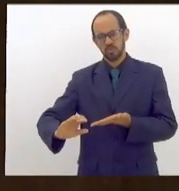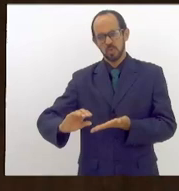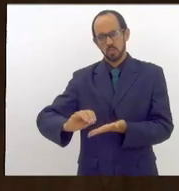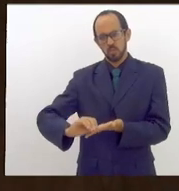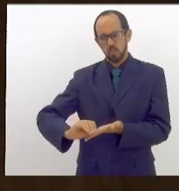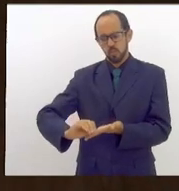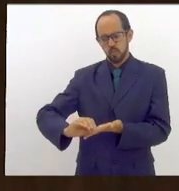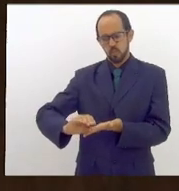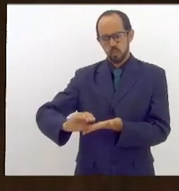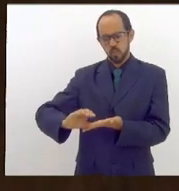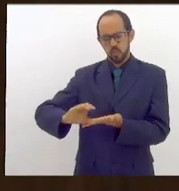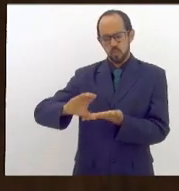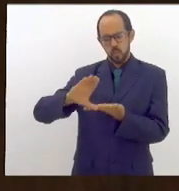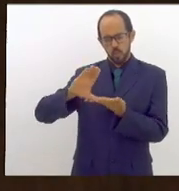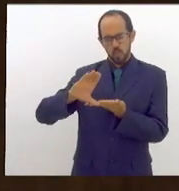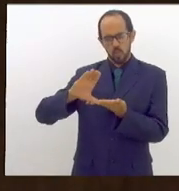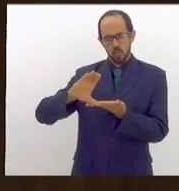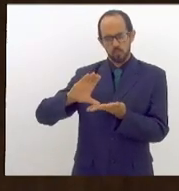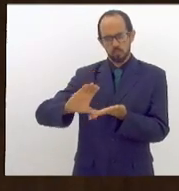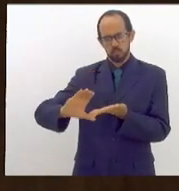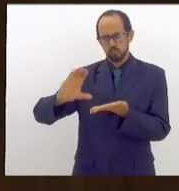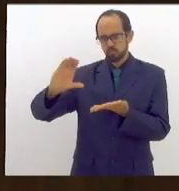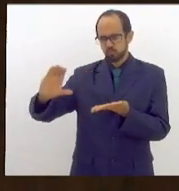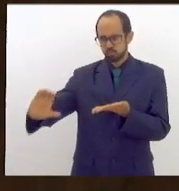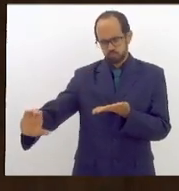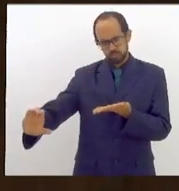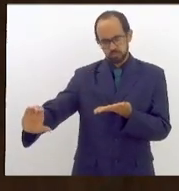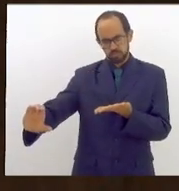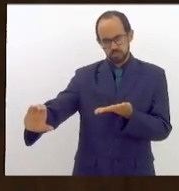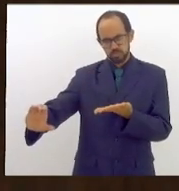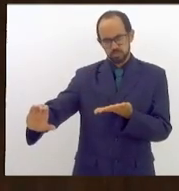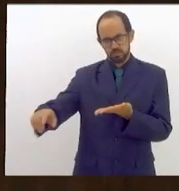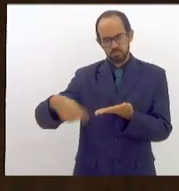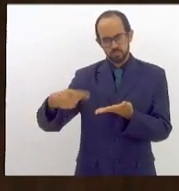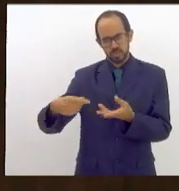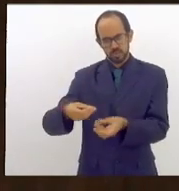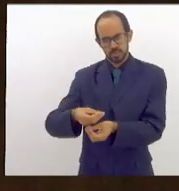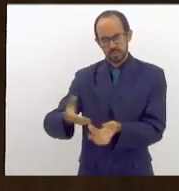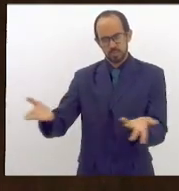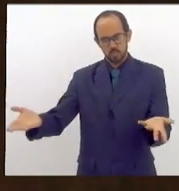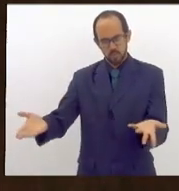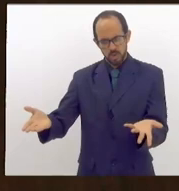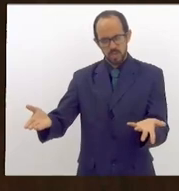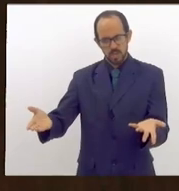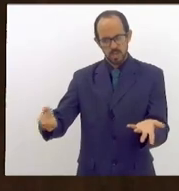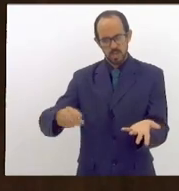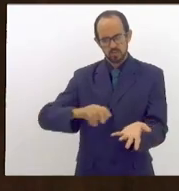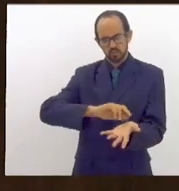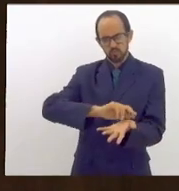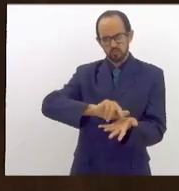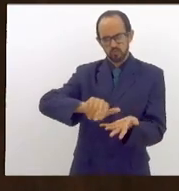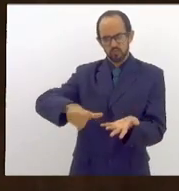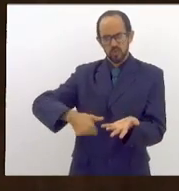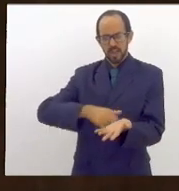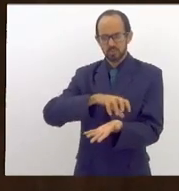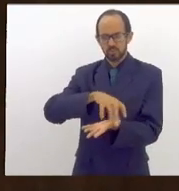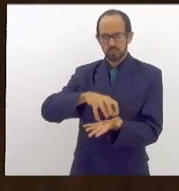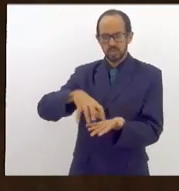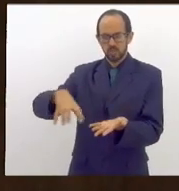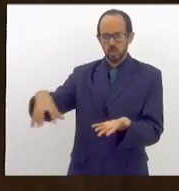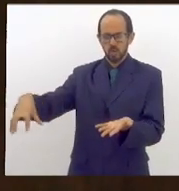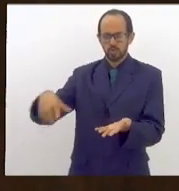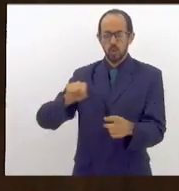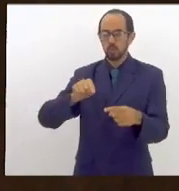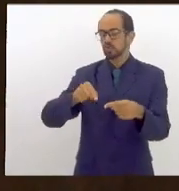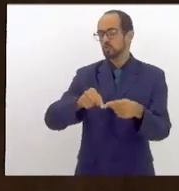e inflando o orçamento do CPF para distribuir nas mais diferentes áreas com um único